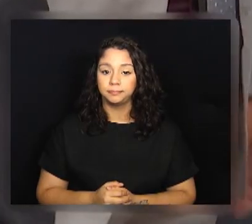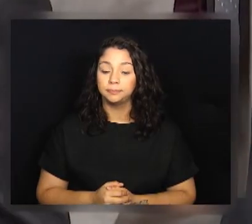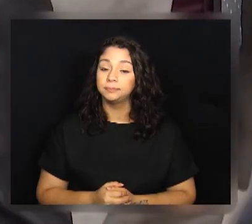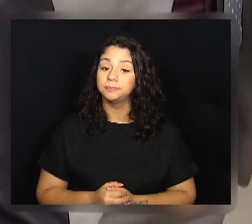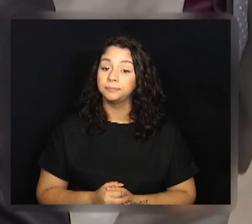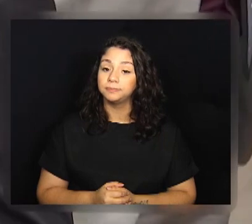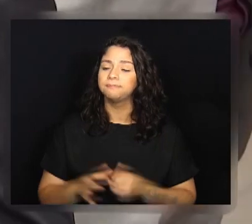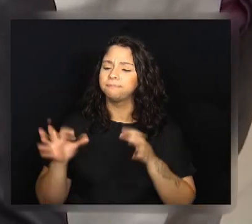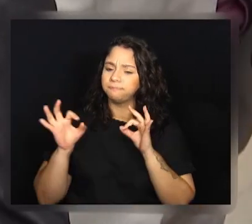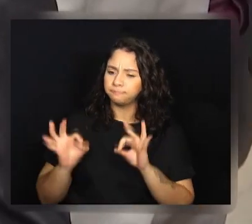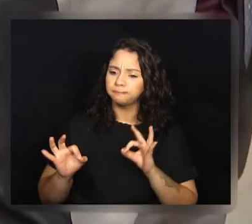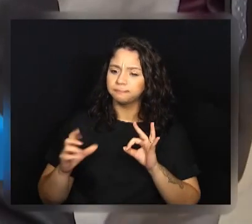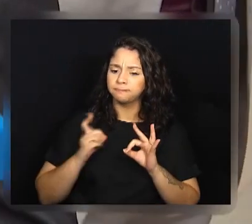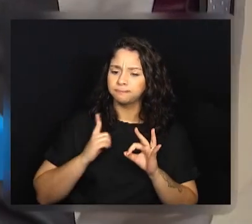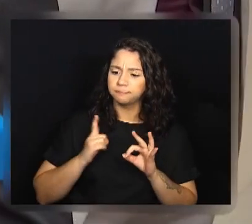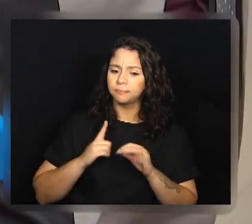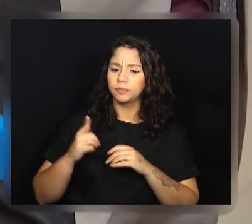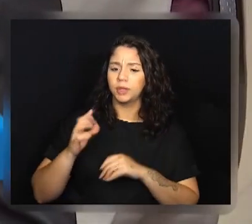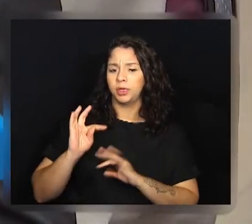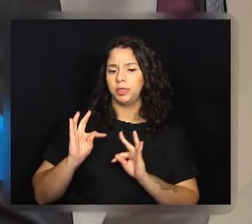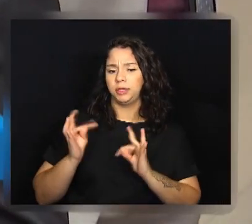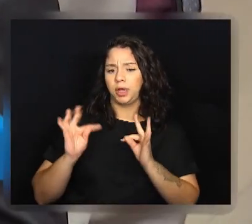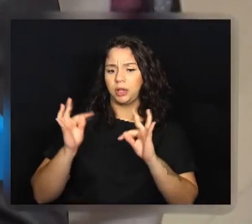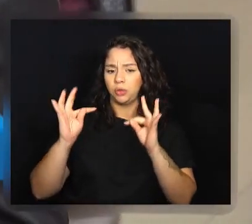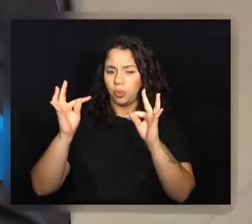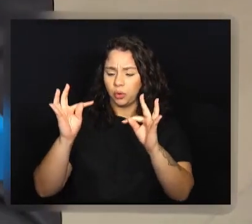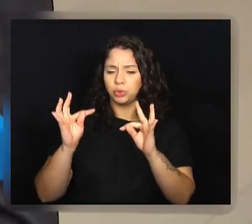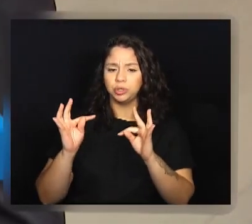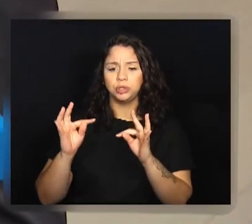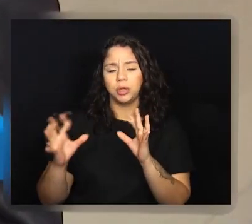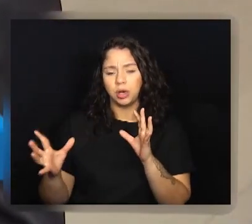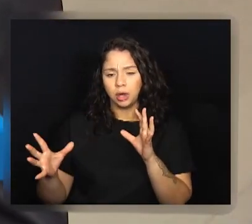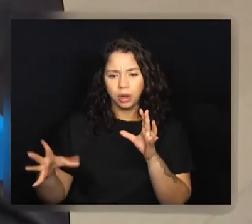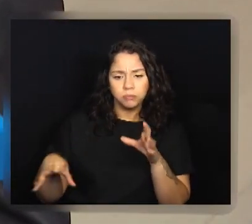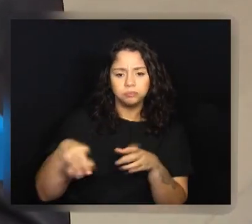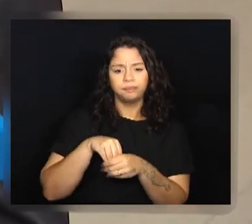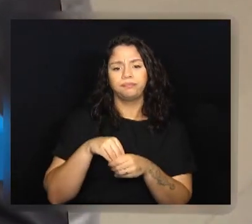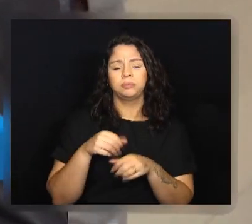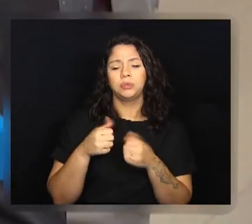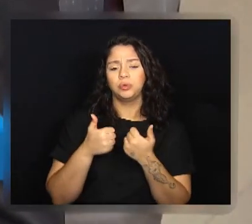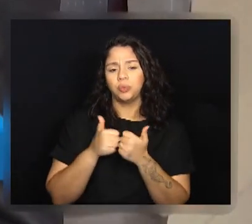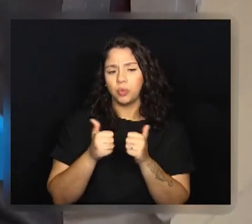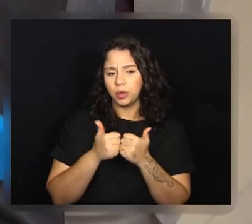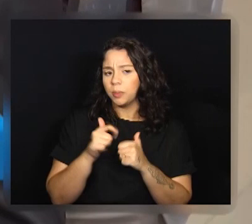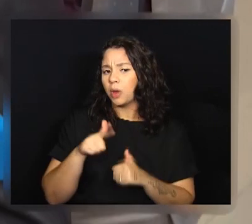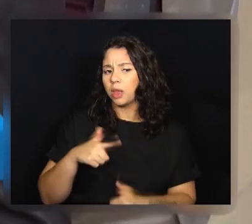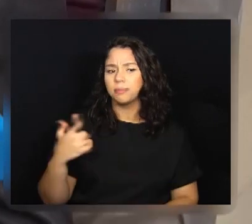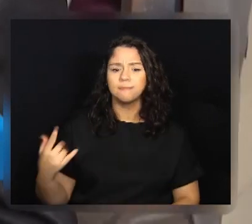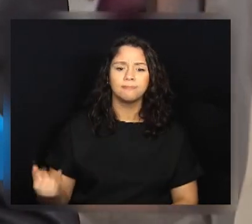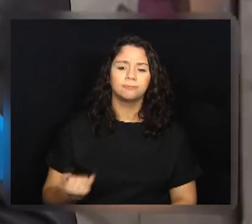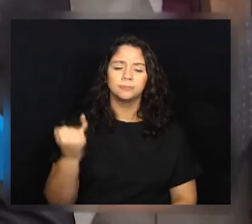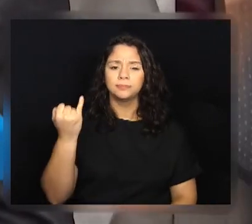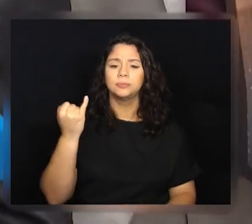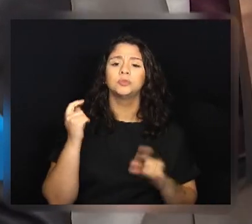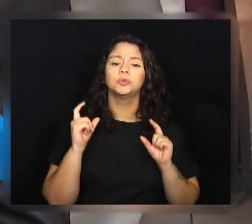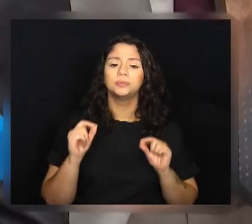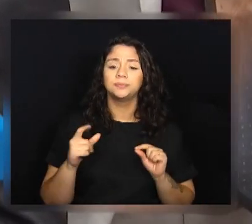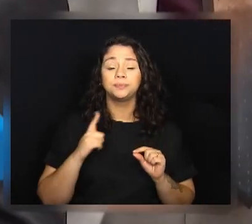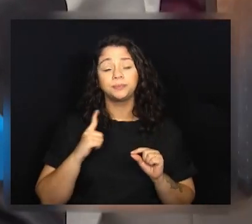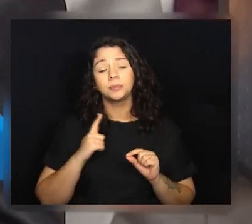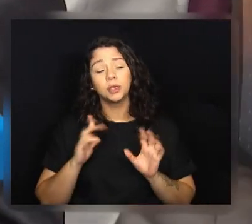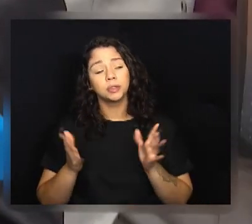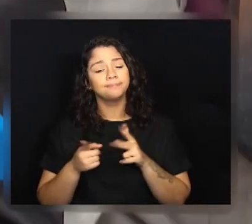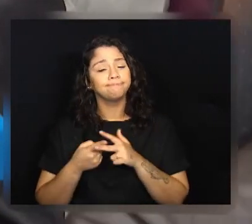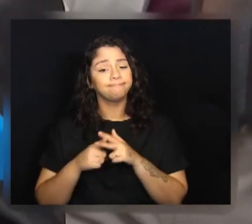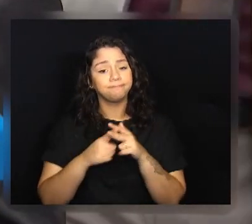De fato, incorporar essas tecnologias nos ônibus é fundamental e corrige algo que nós